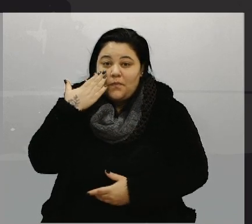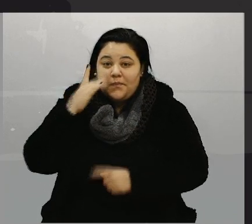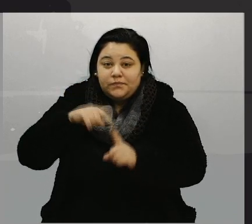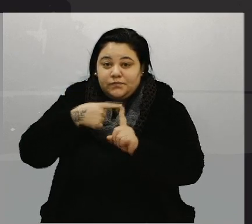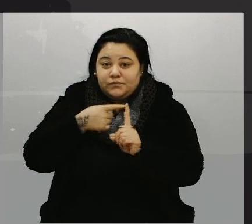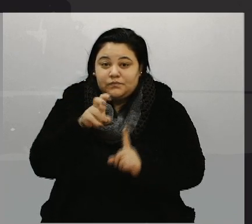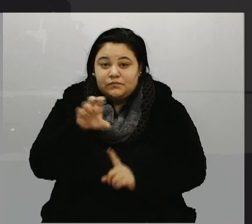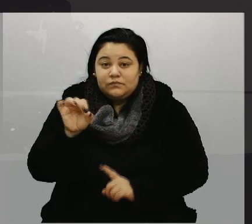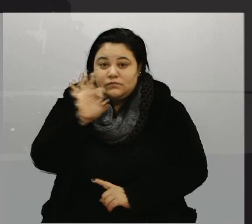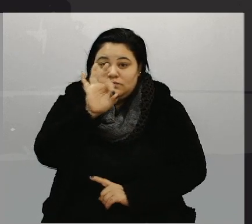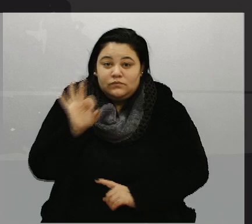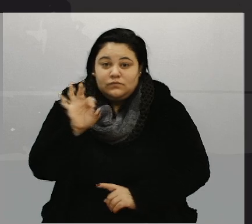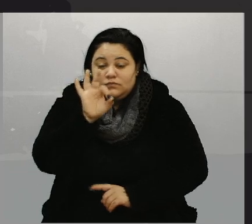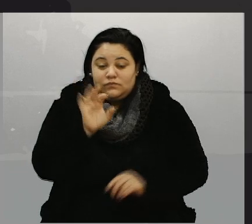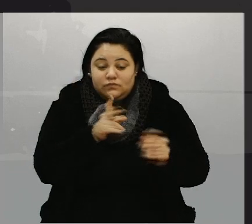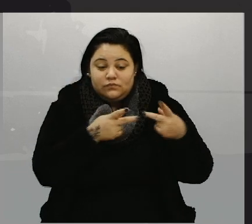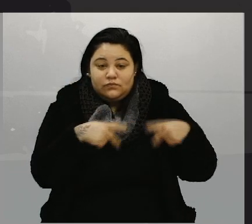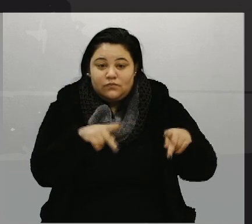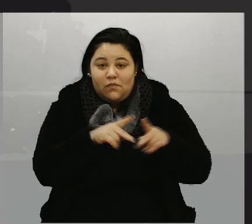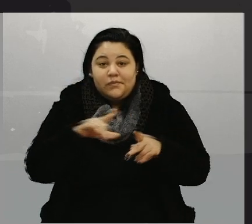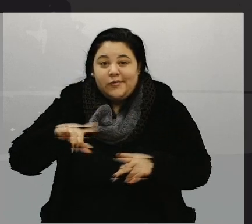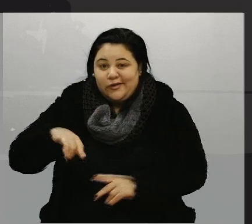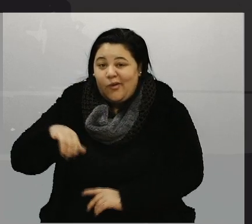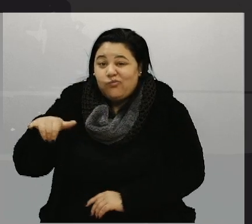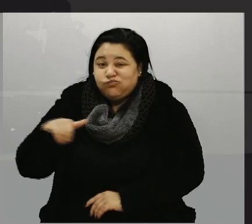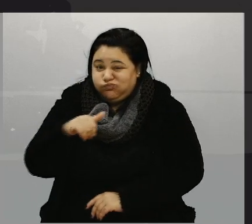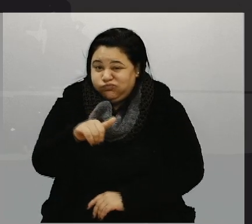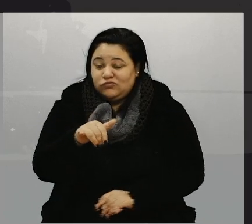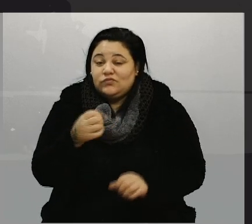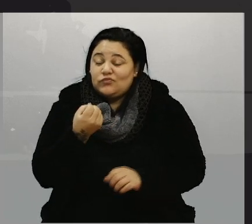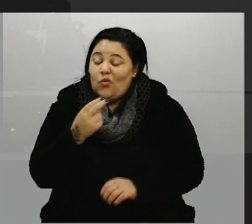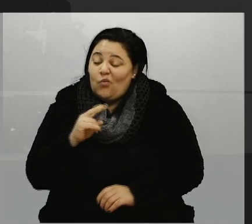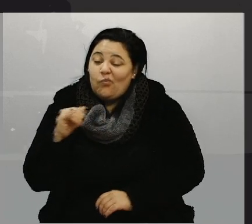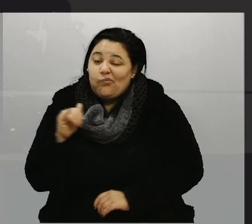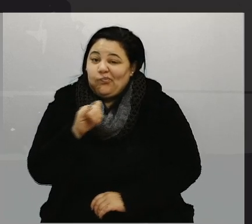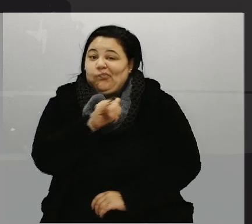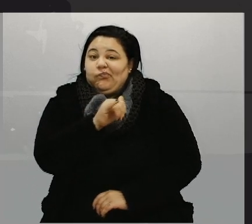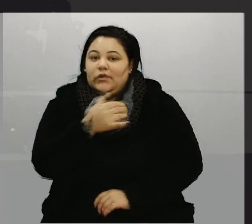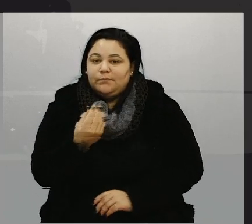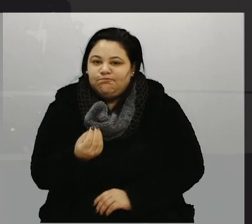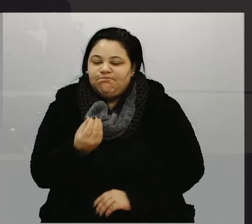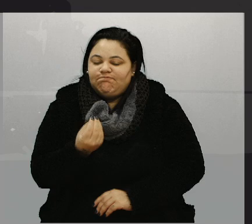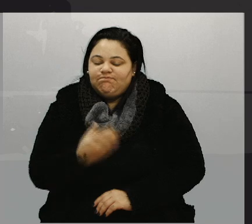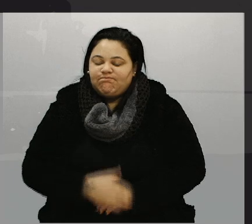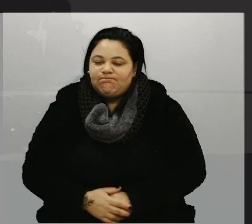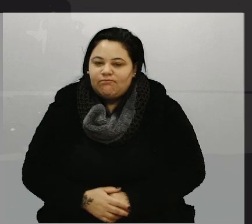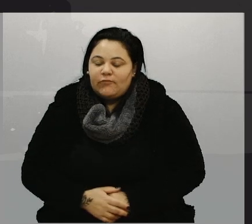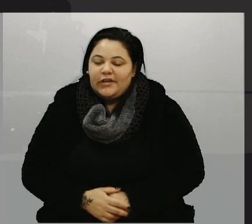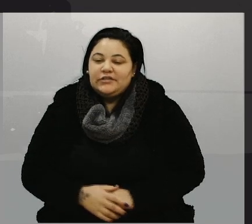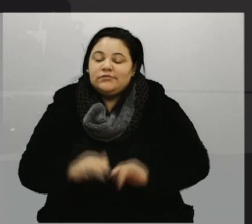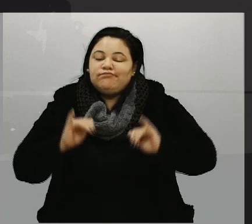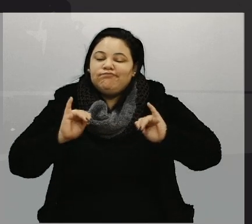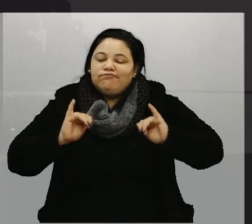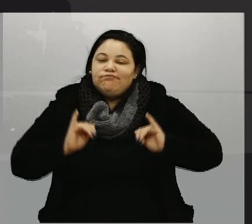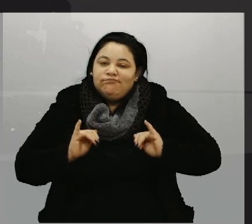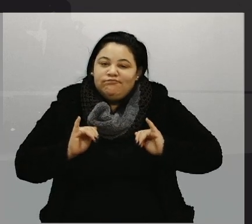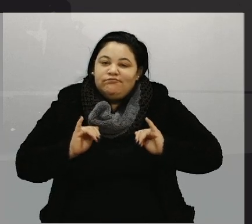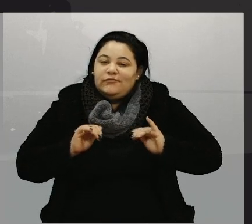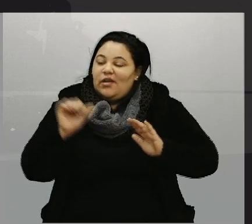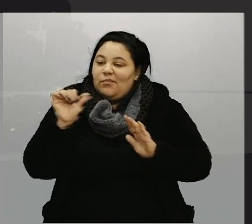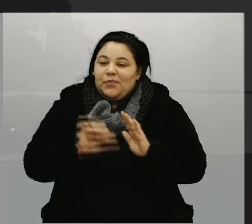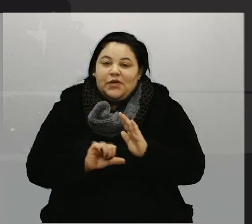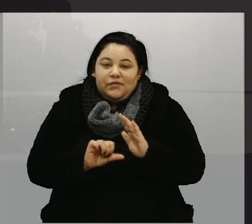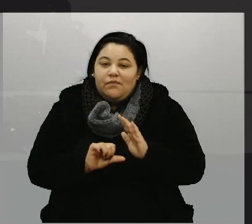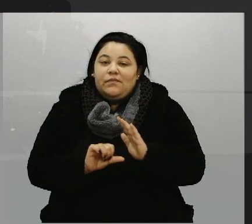da população brasileira está com sobrepeso ou obesidade e que o sedentarismo é a maior causa de morte no